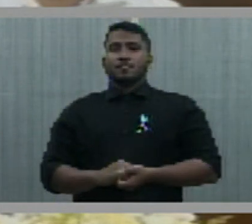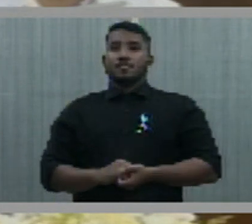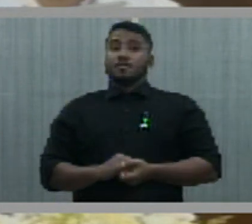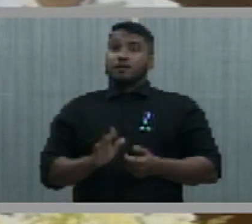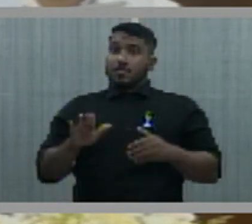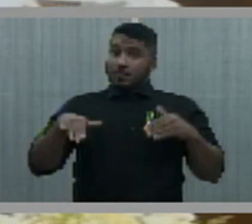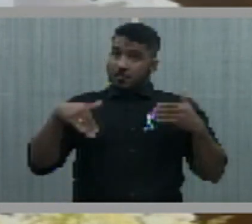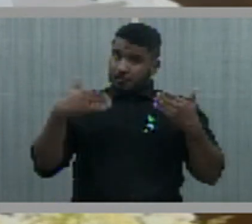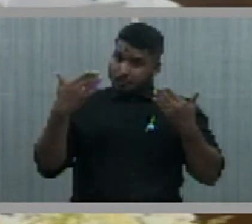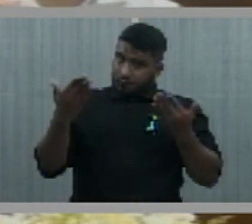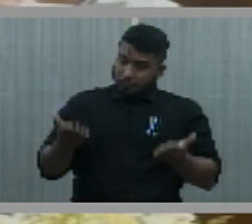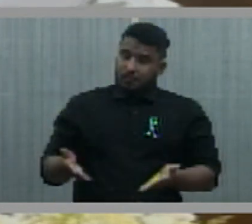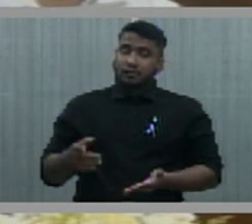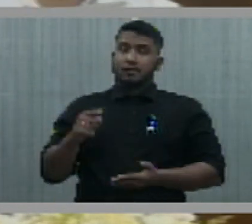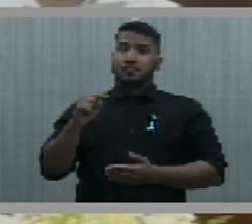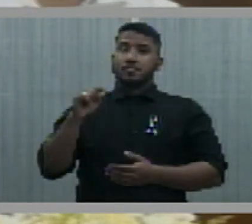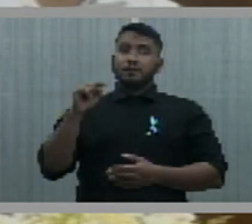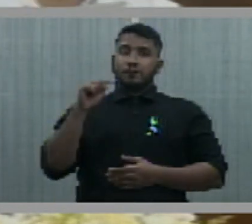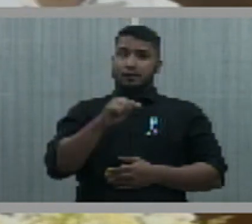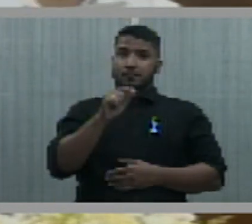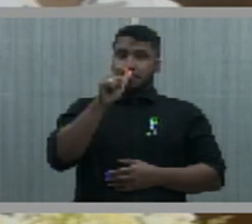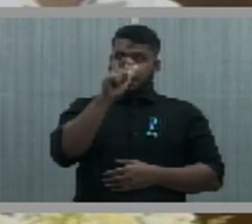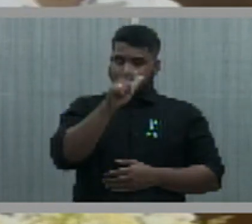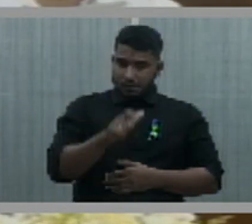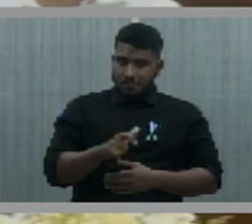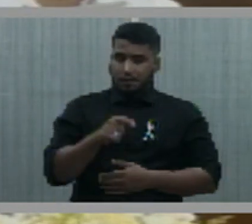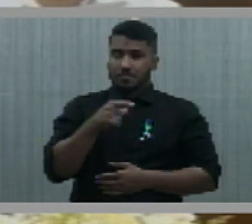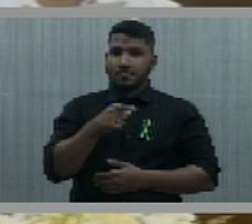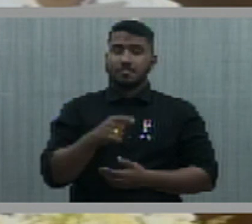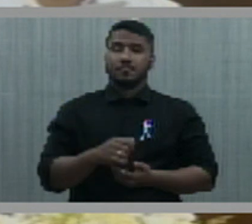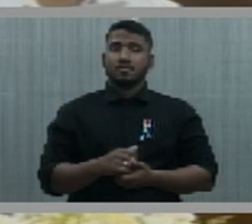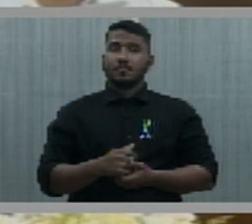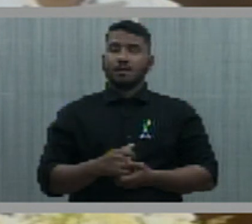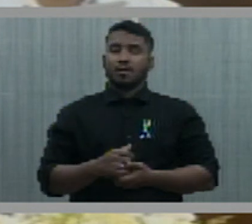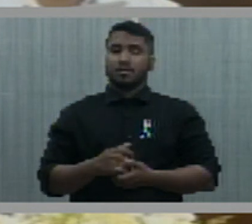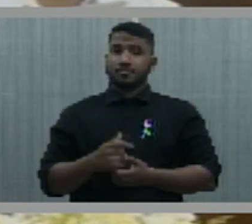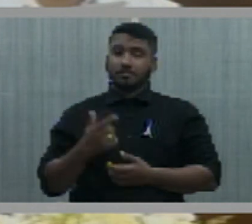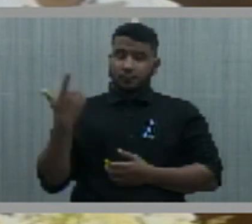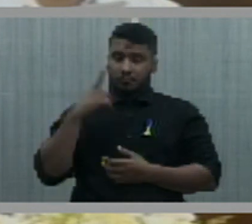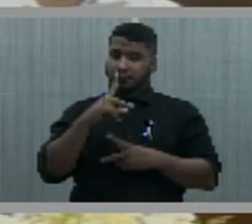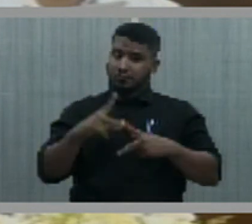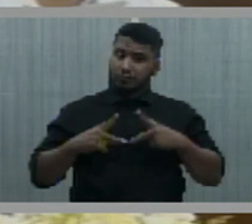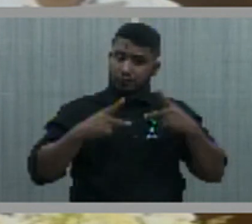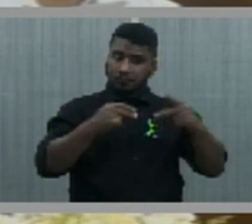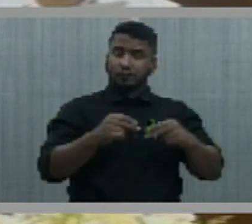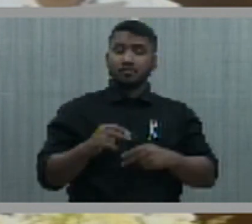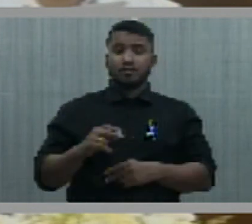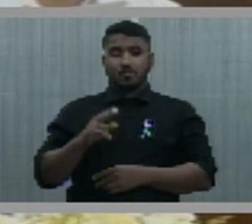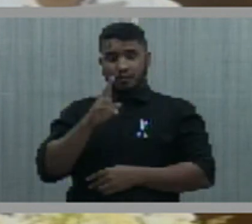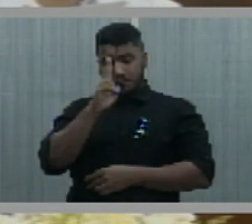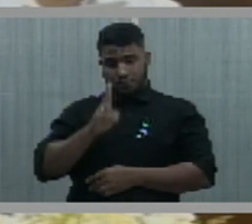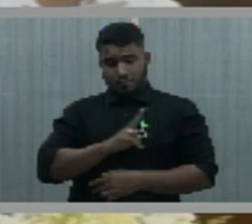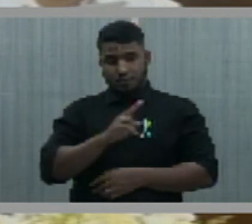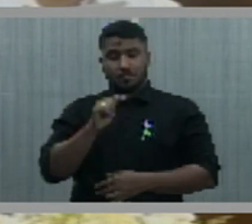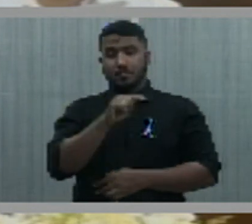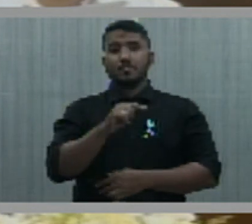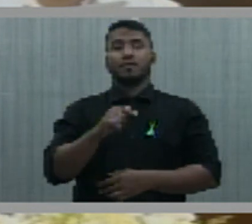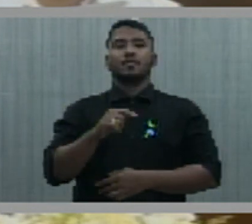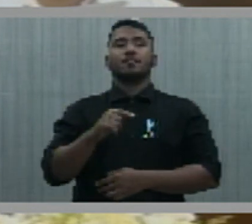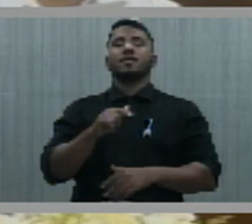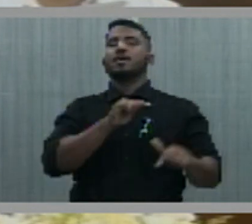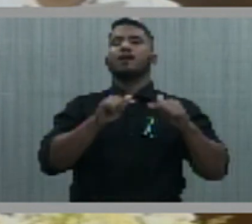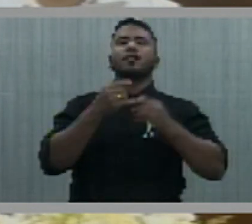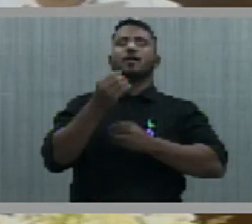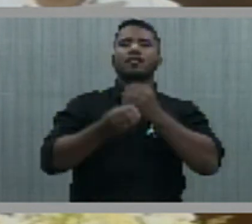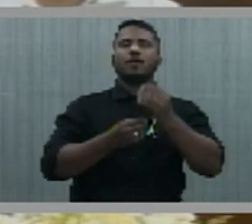momento de sua nomeação, O padre Edvalter exercia a função